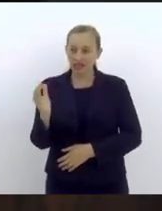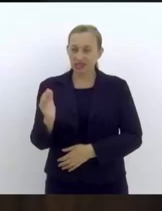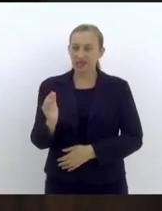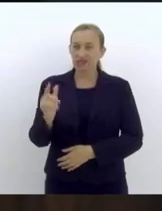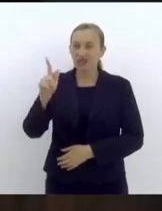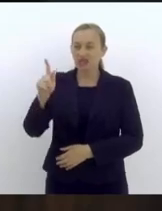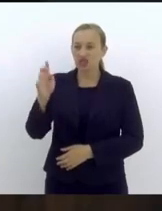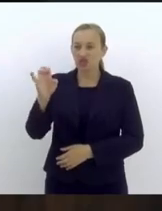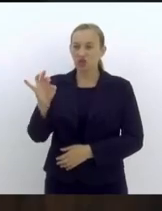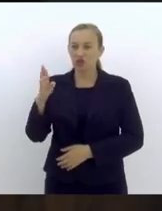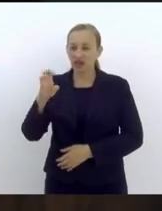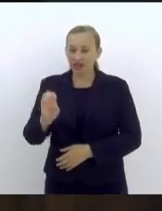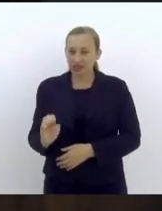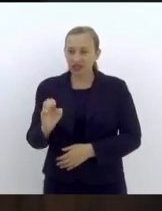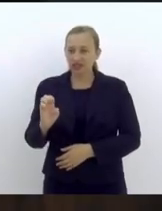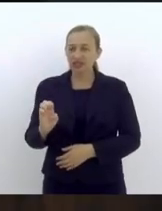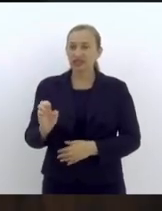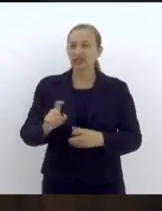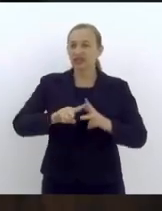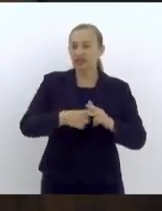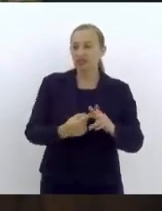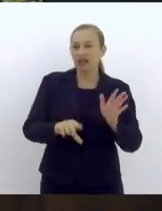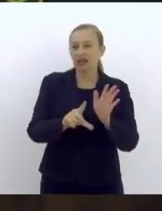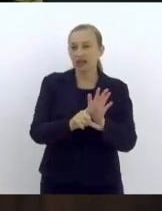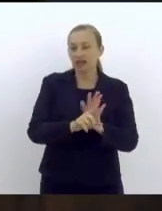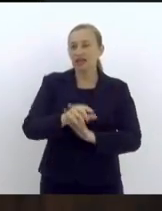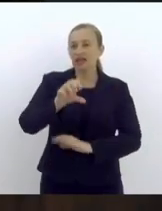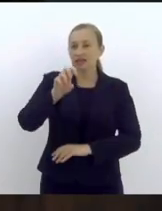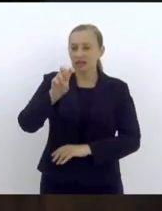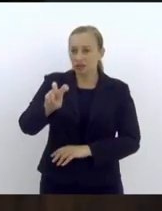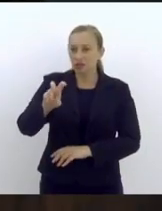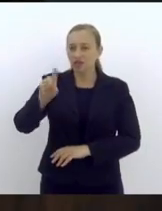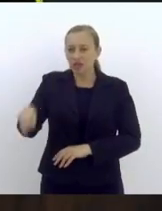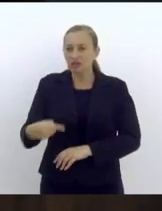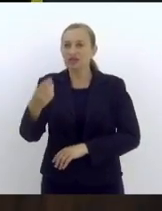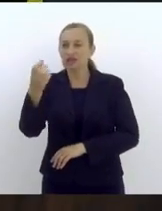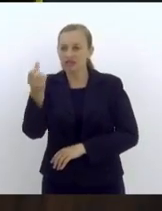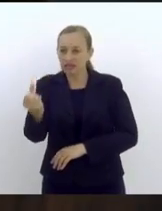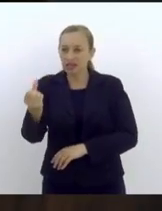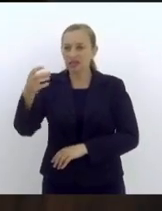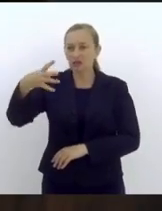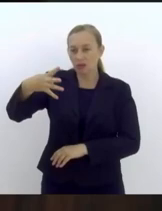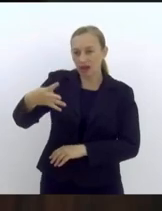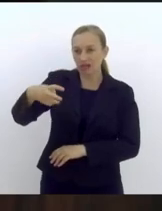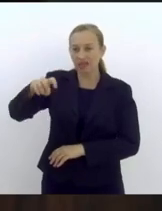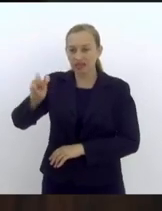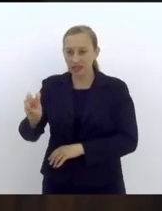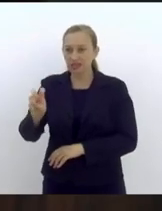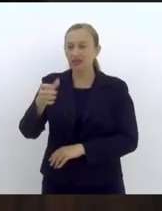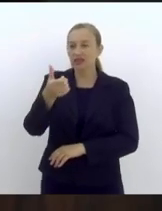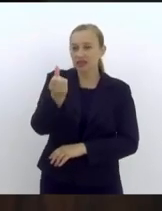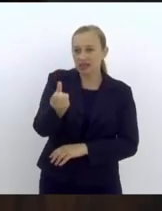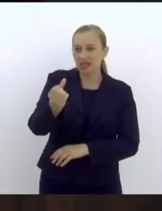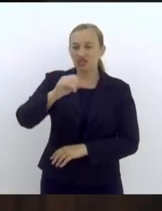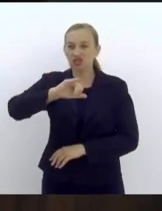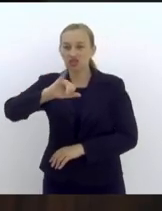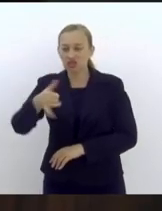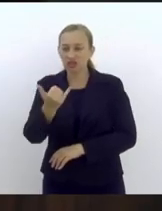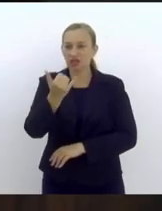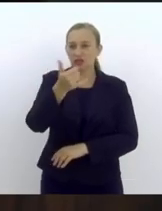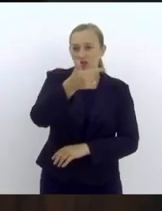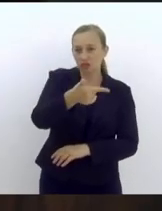altera a lei número 5.645 de 6 de janeiro de 2010 para